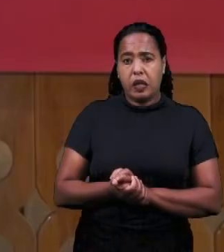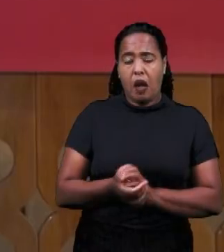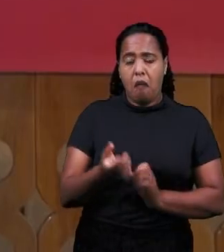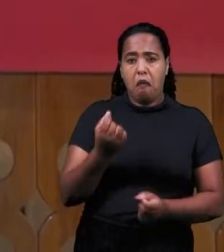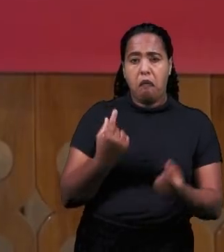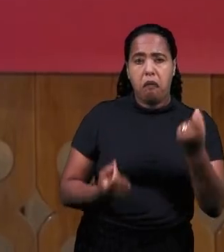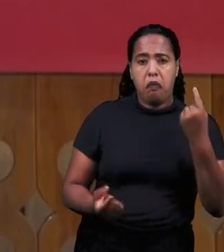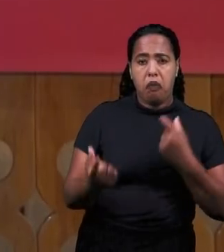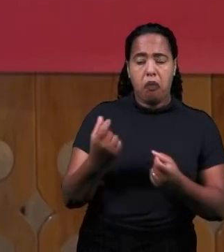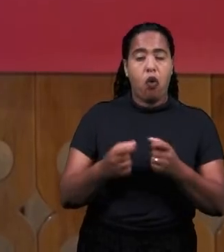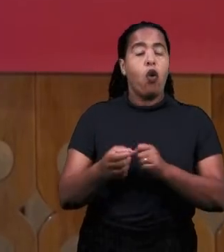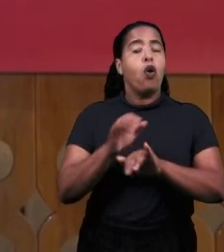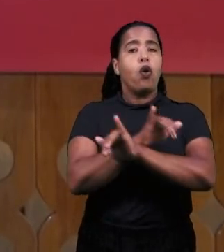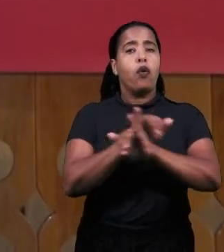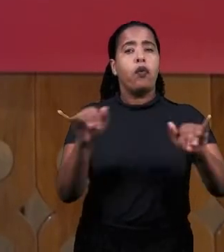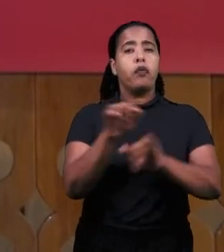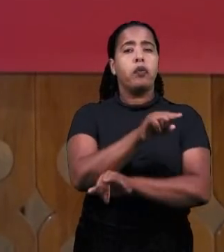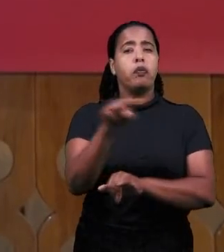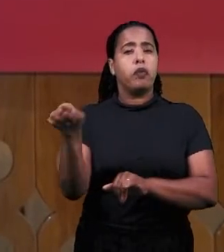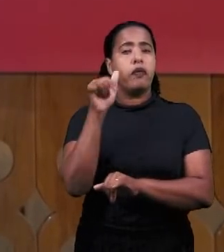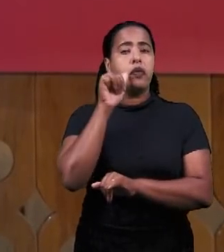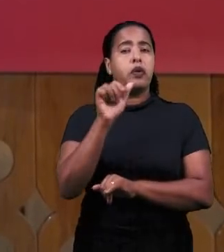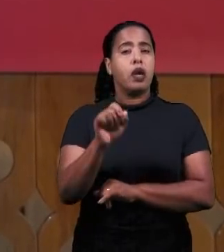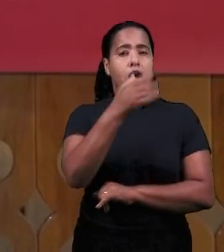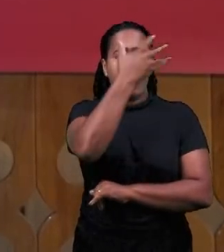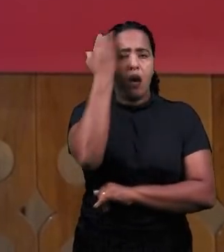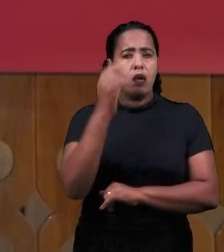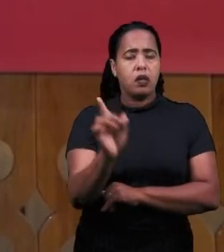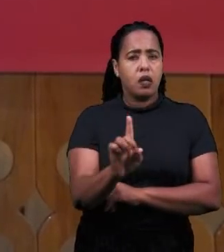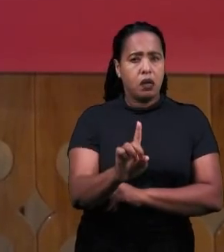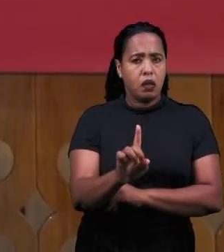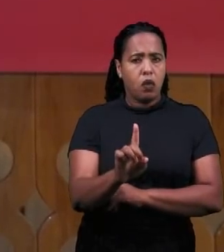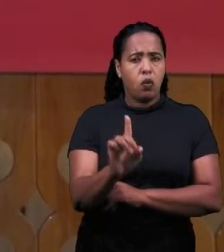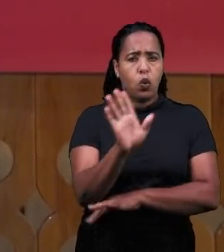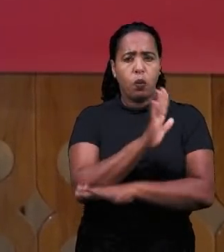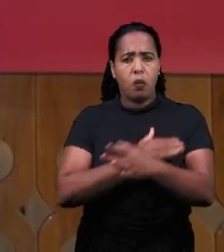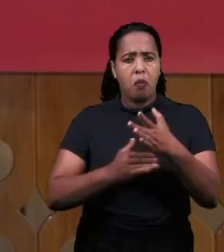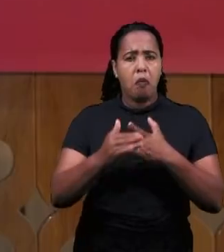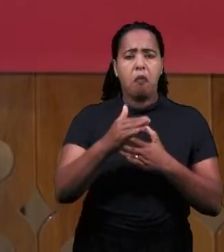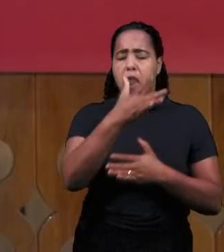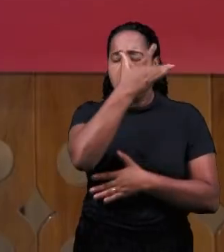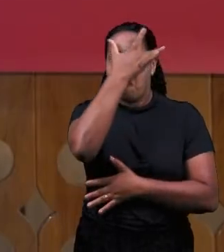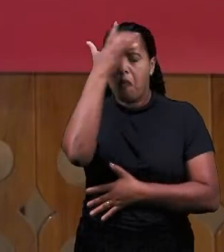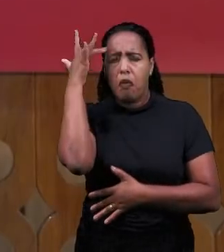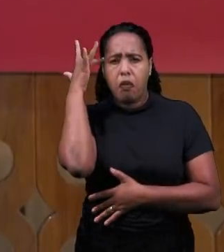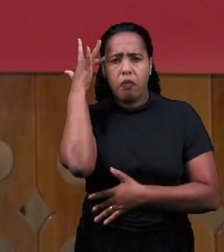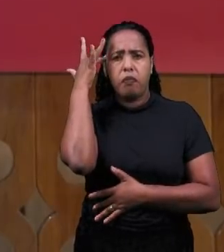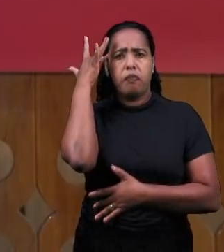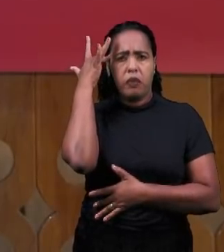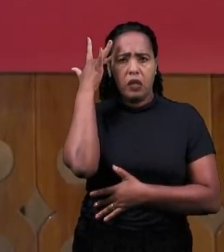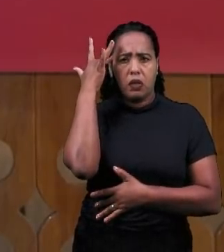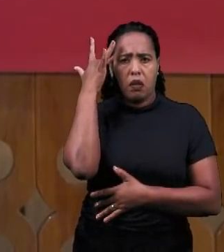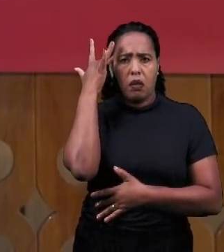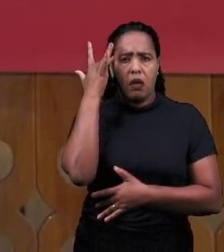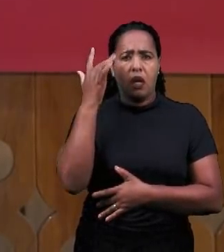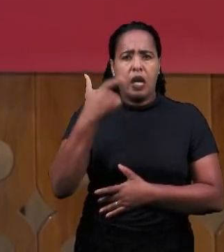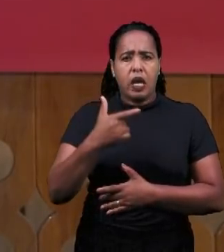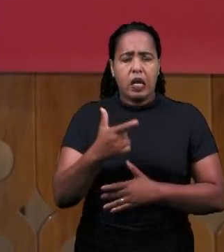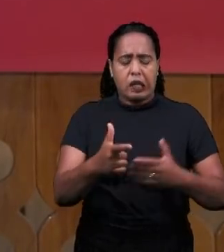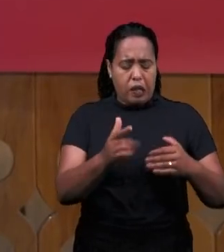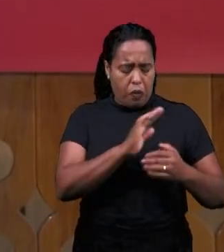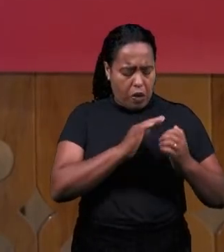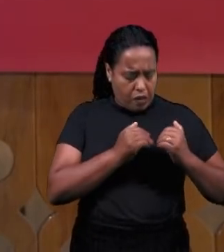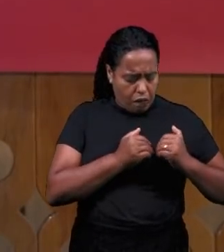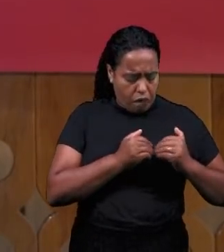para as senhoras, nunca esqueçam disso. Toda pessoa que abre uma brecha para o